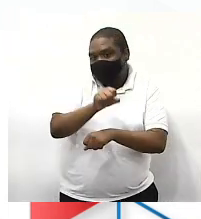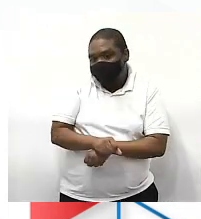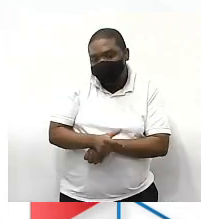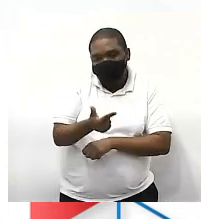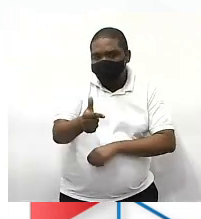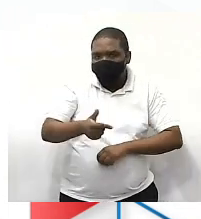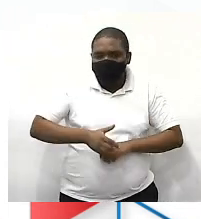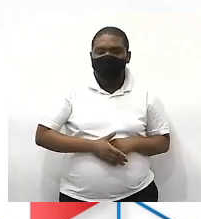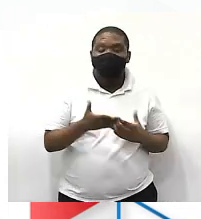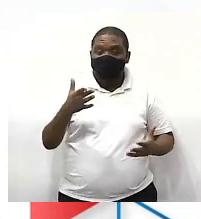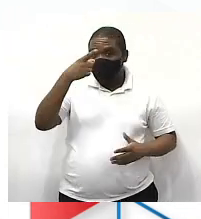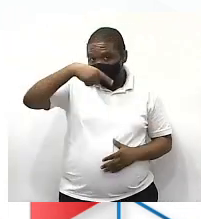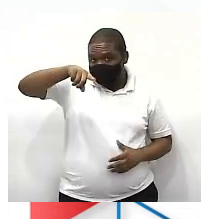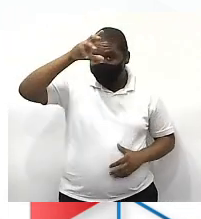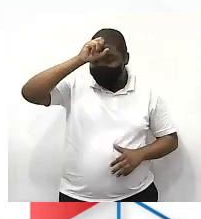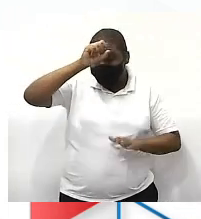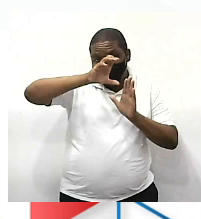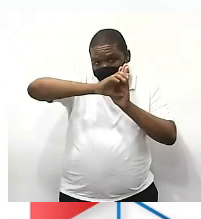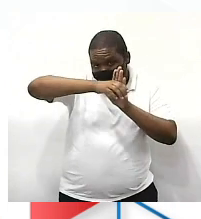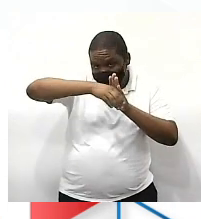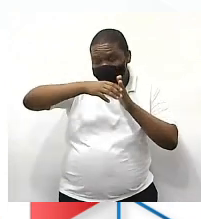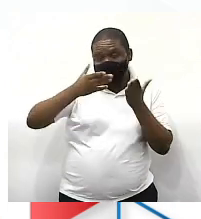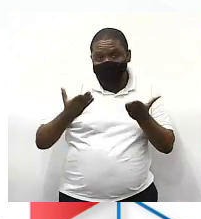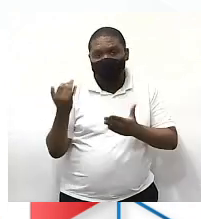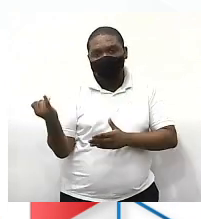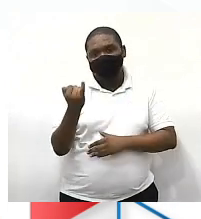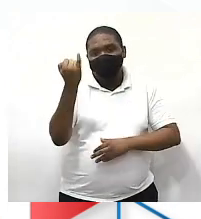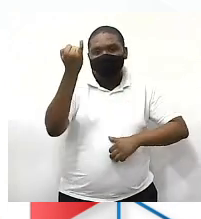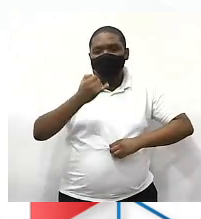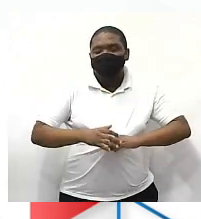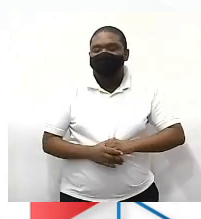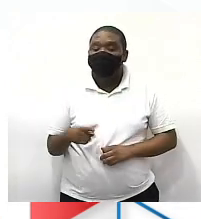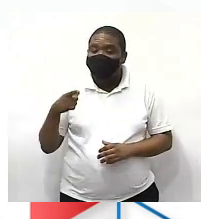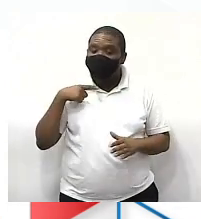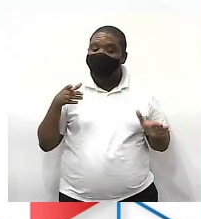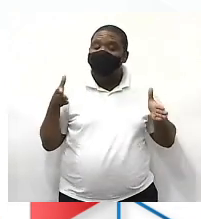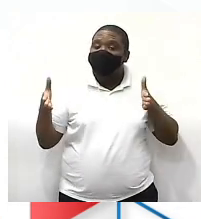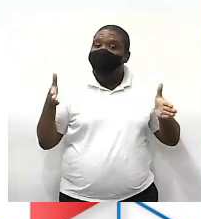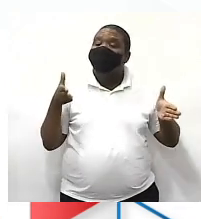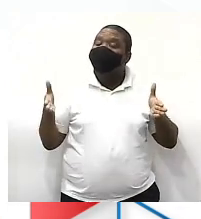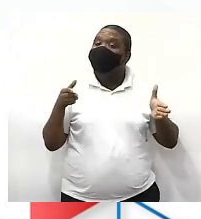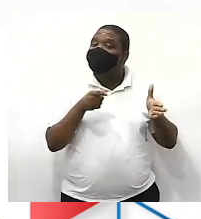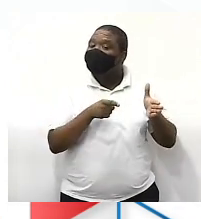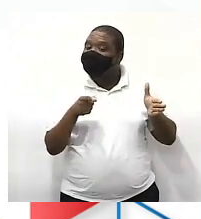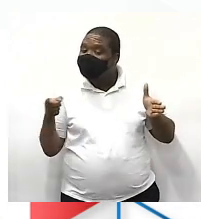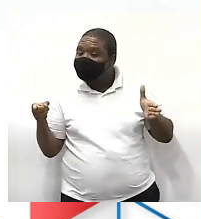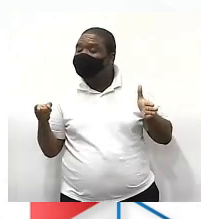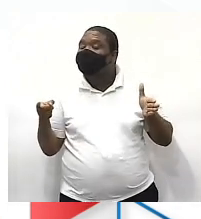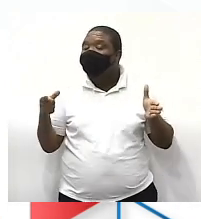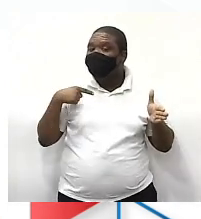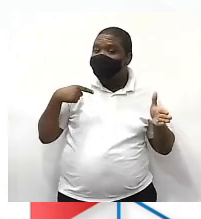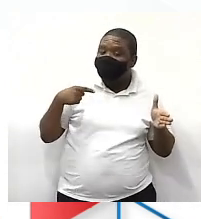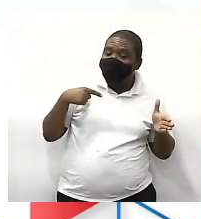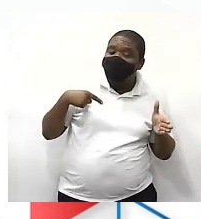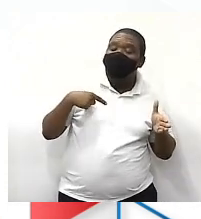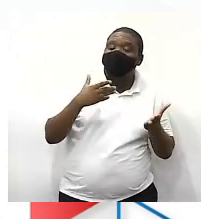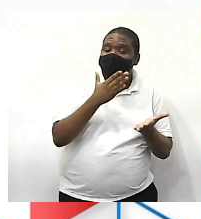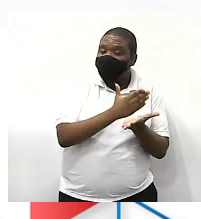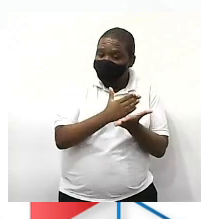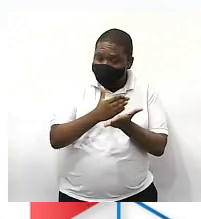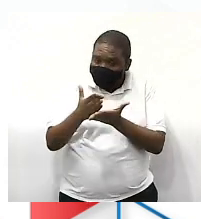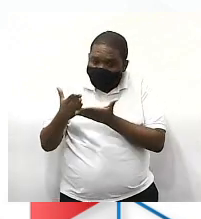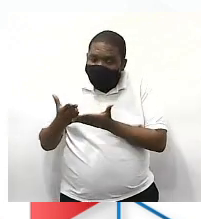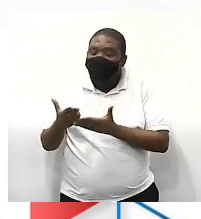conceito, tá, de reta numérica. Entre um intervalo e outro, eu tenho as divisões